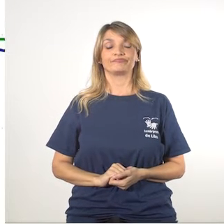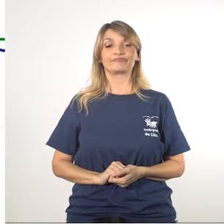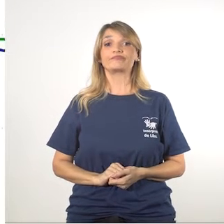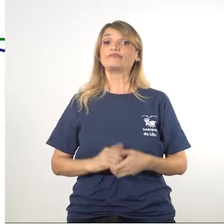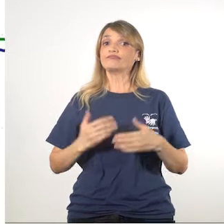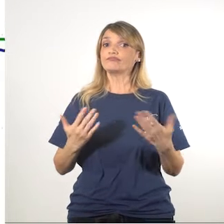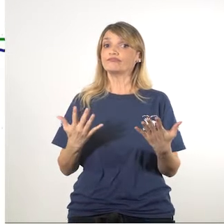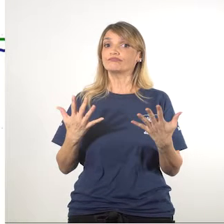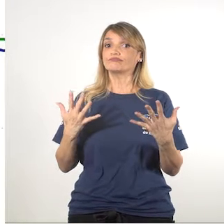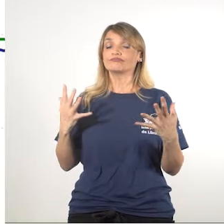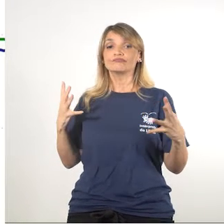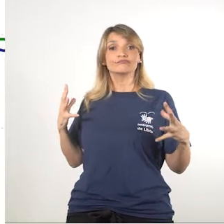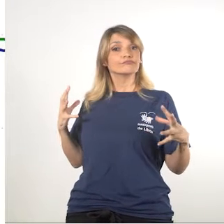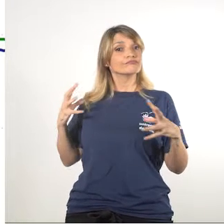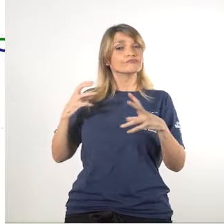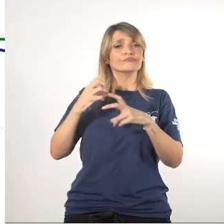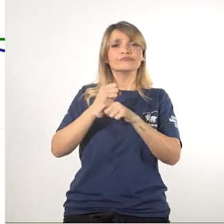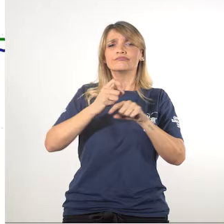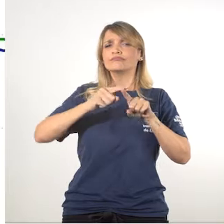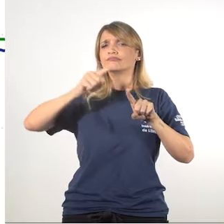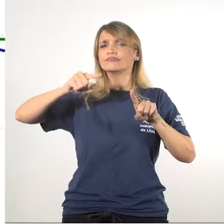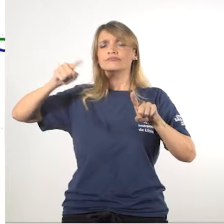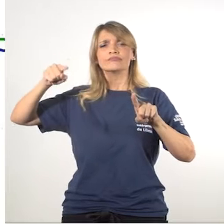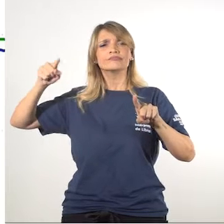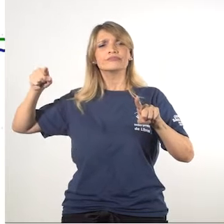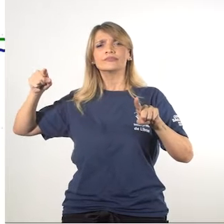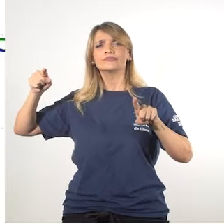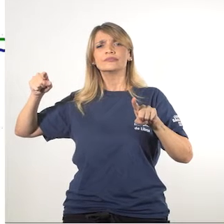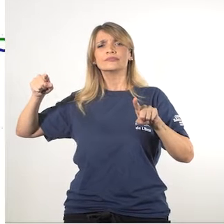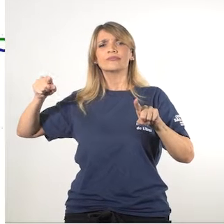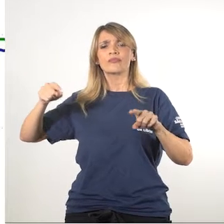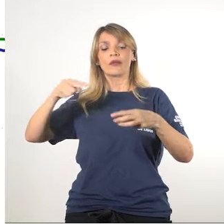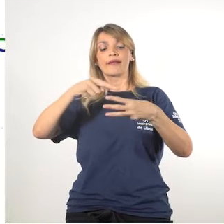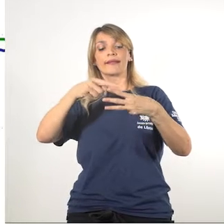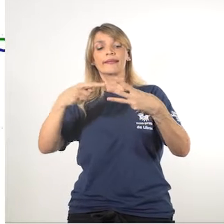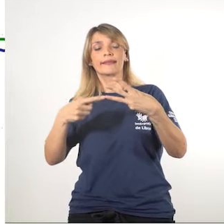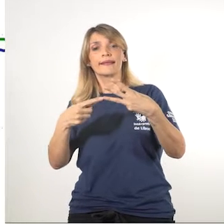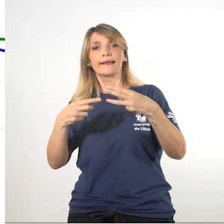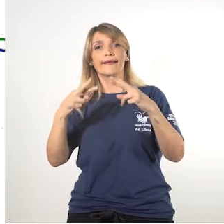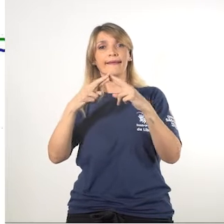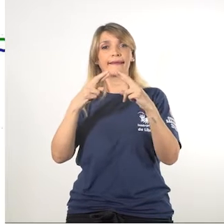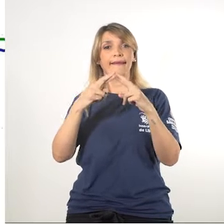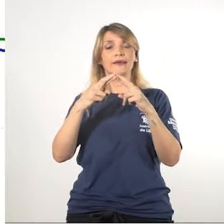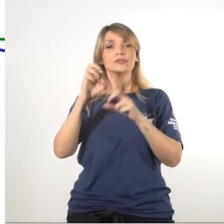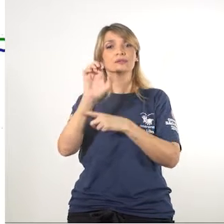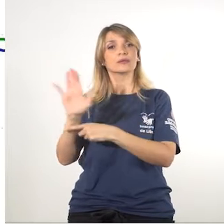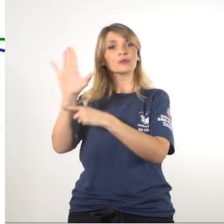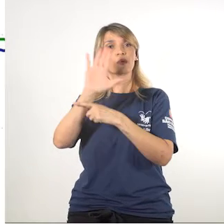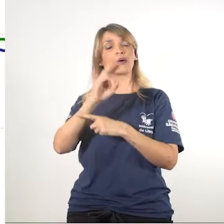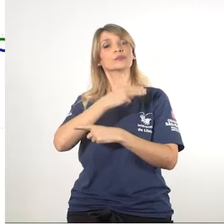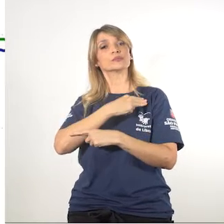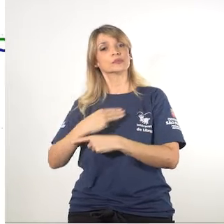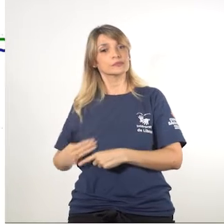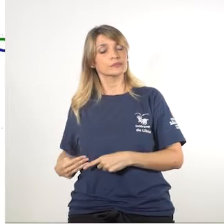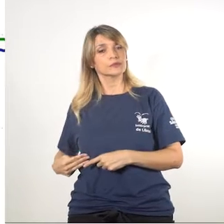Somando o próximo gráfico, nós pegamos aí então as três redes, a rede estadual, a rede municipal e a rede